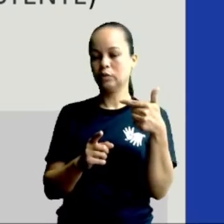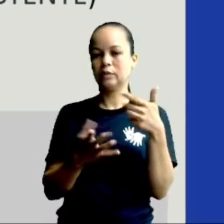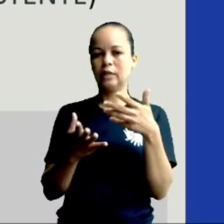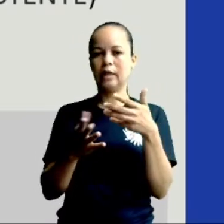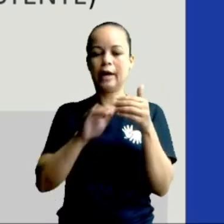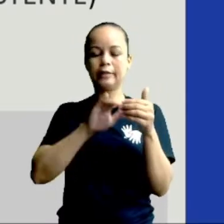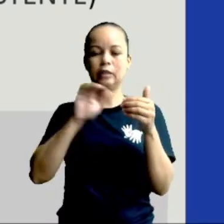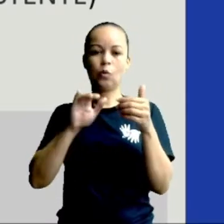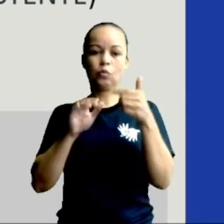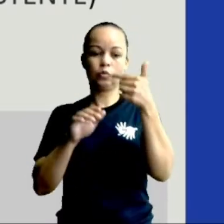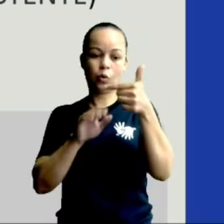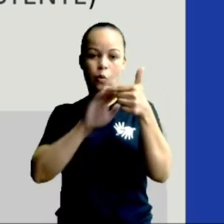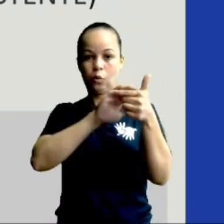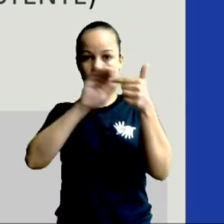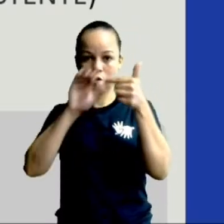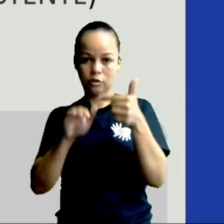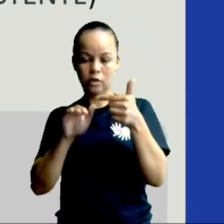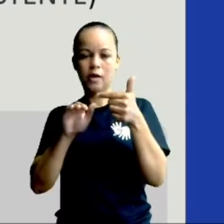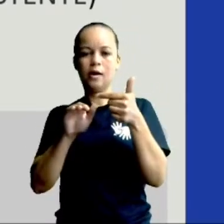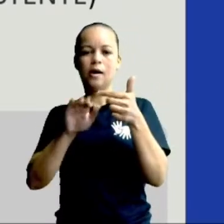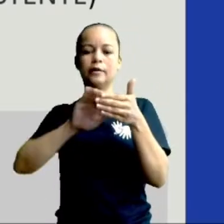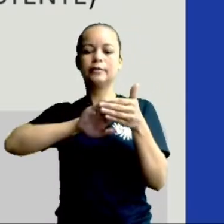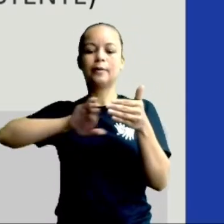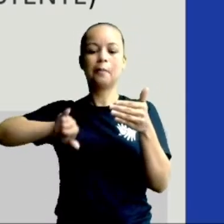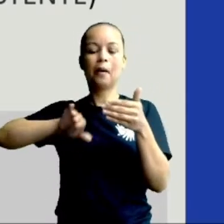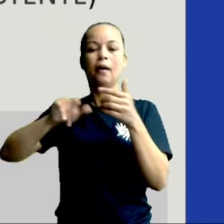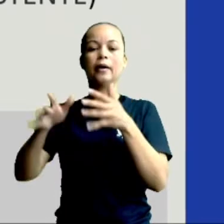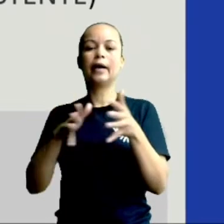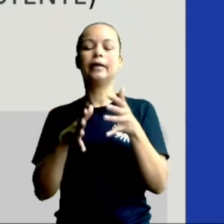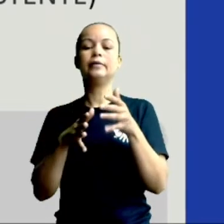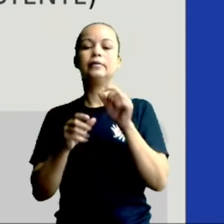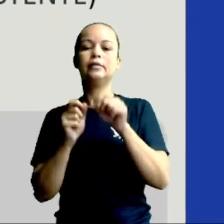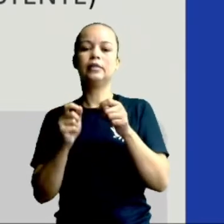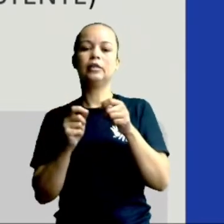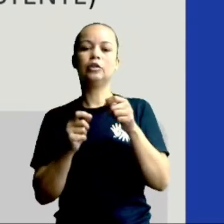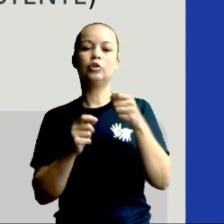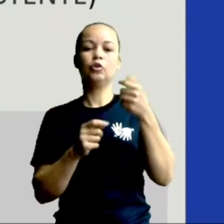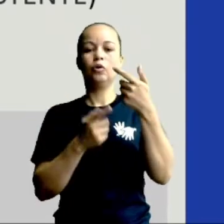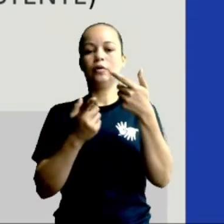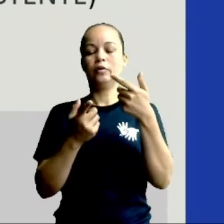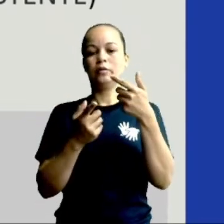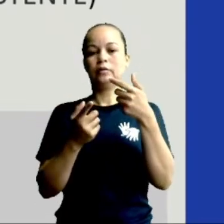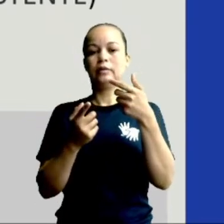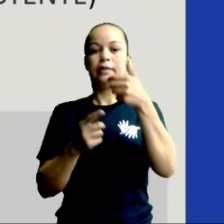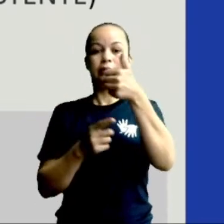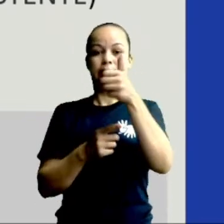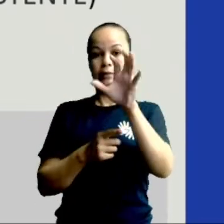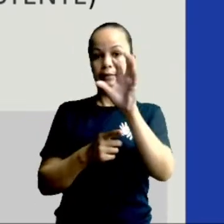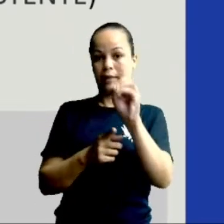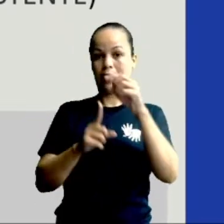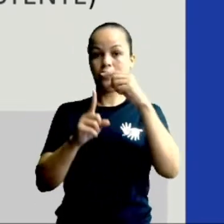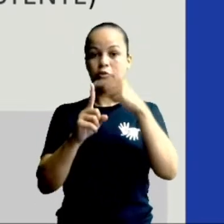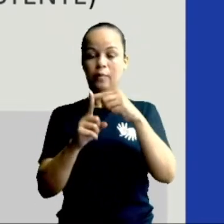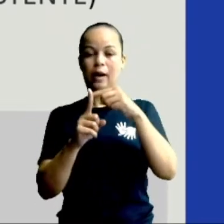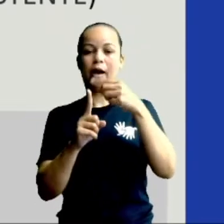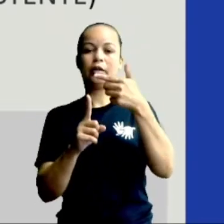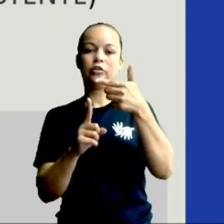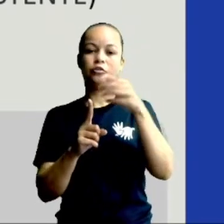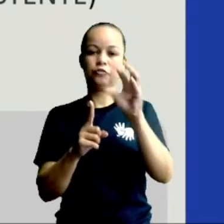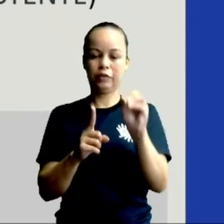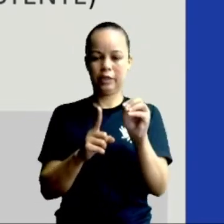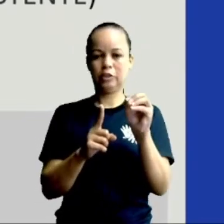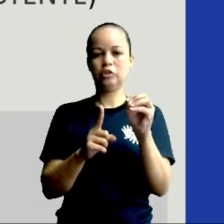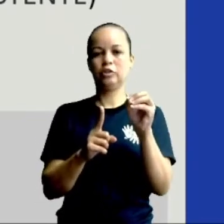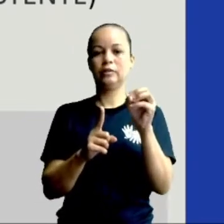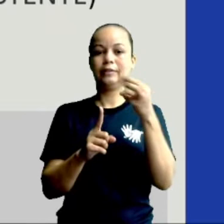fazer? Separo 2 e pega lá, junto ao 20 o 10. 10 mais 20, 30. Com 2,